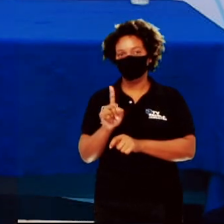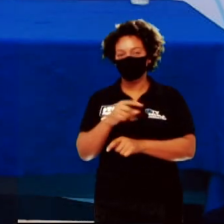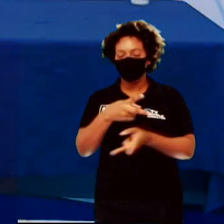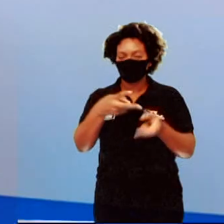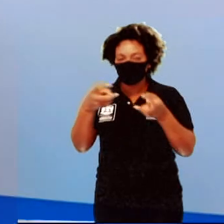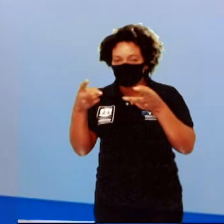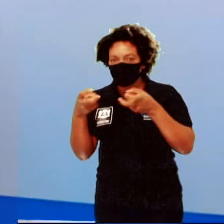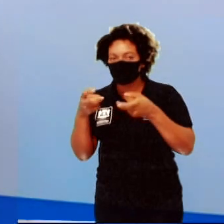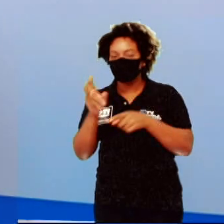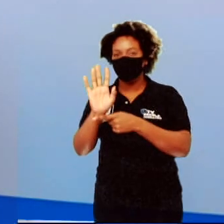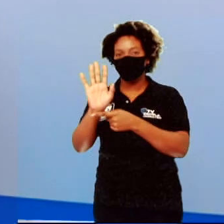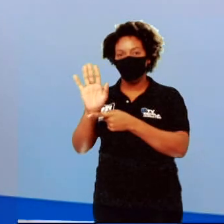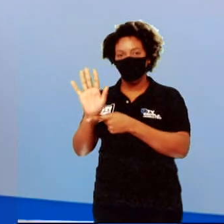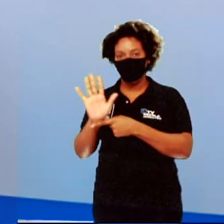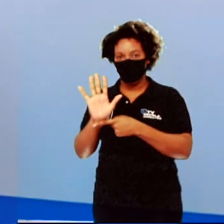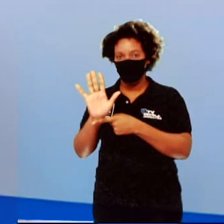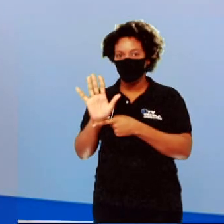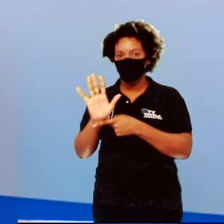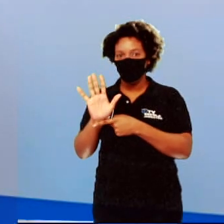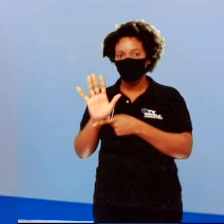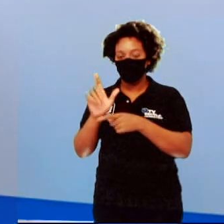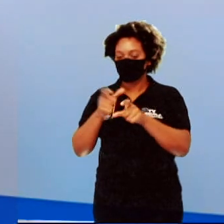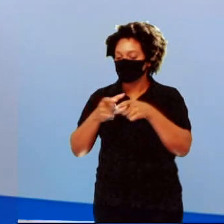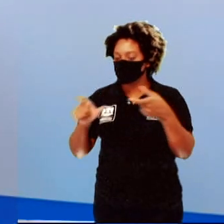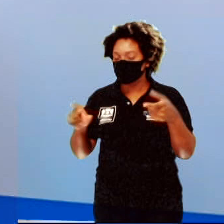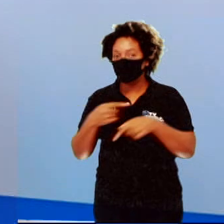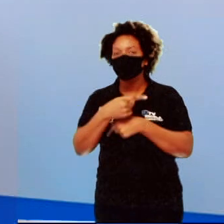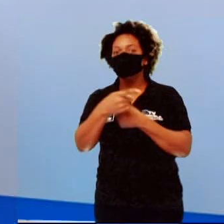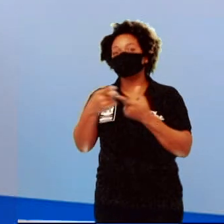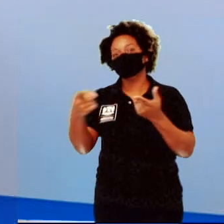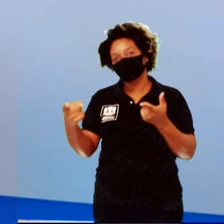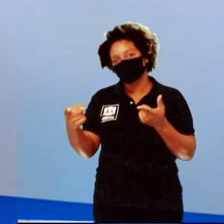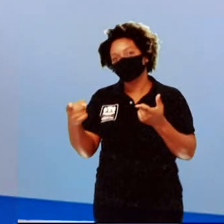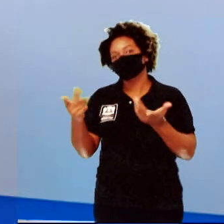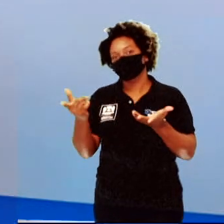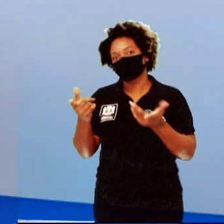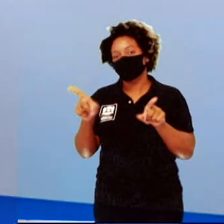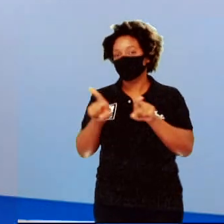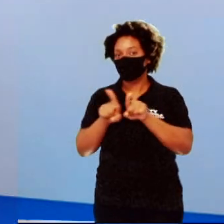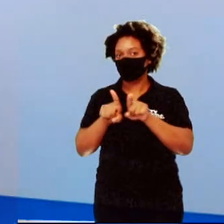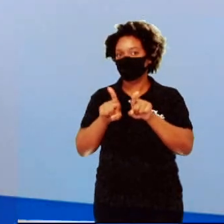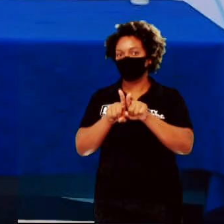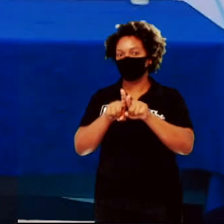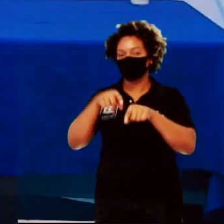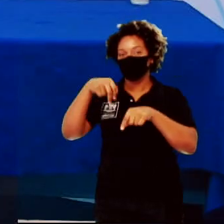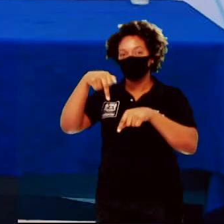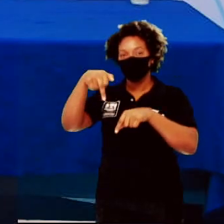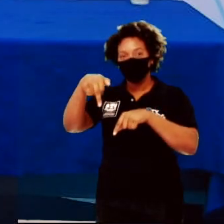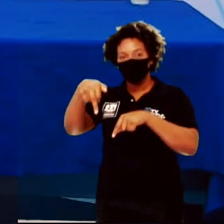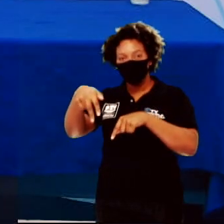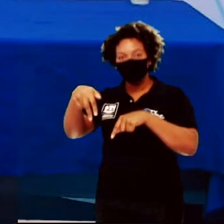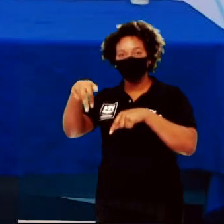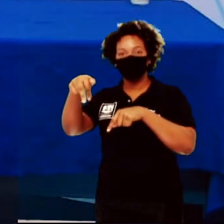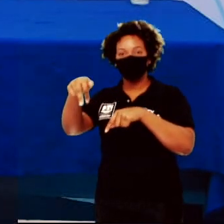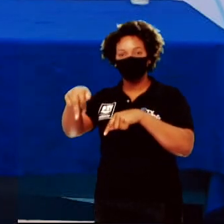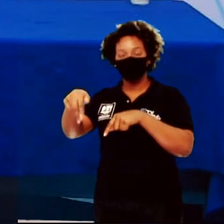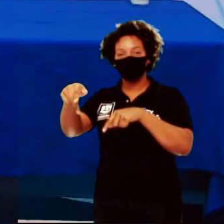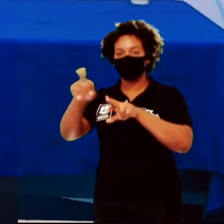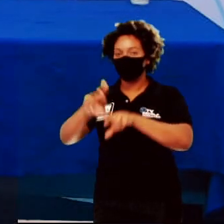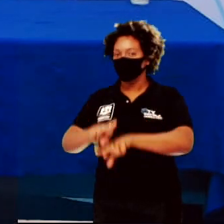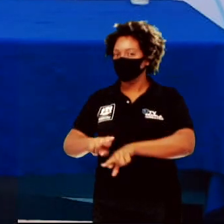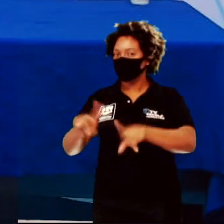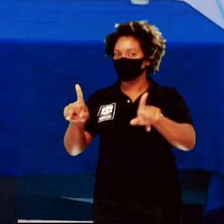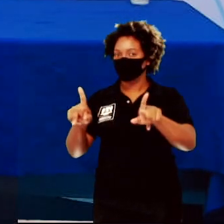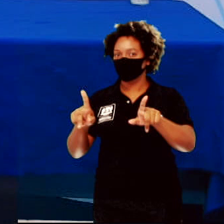que a minha mão é maior do que a sua. E também os passos também não são iguais para todo